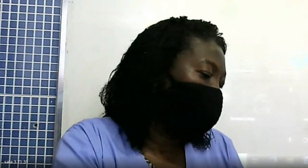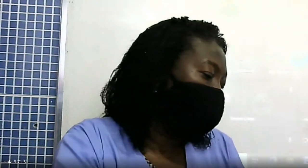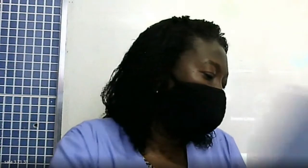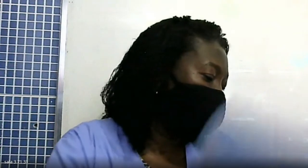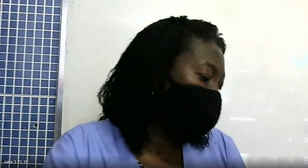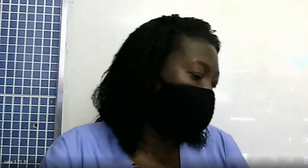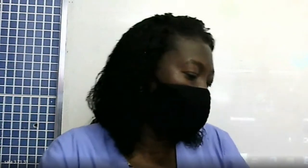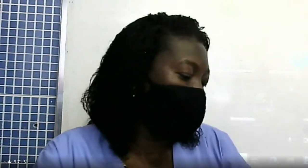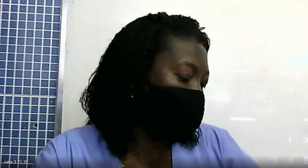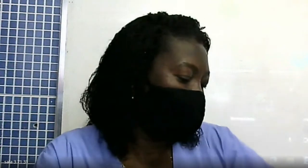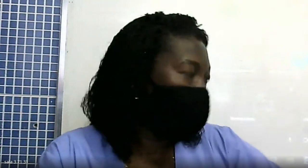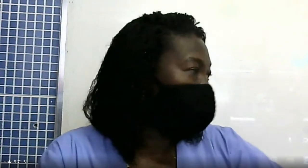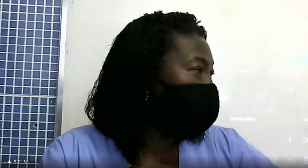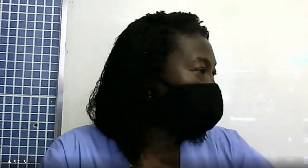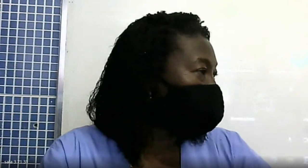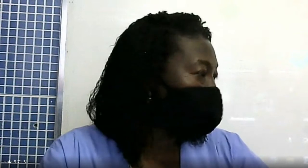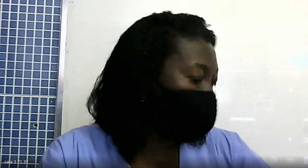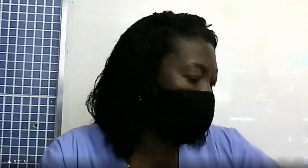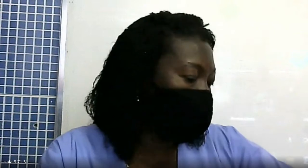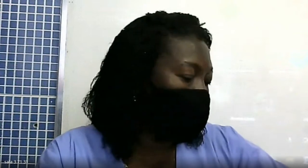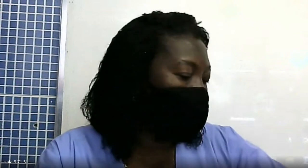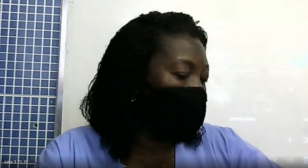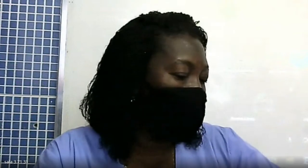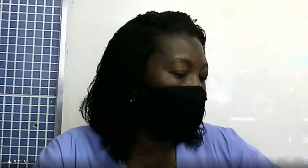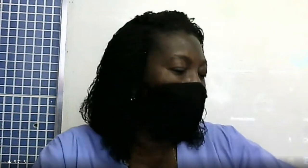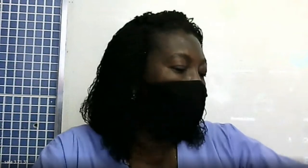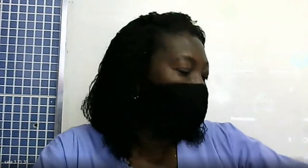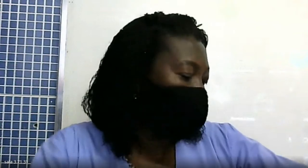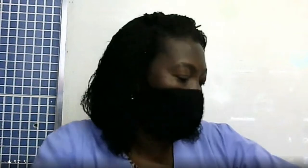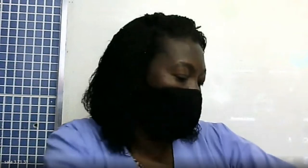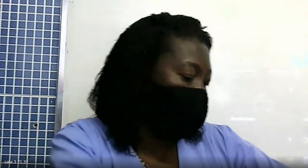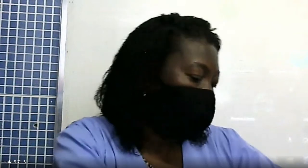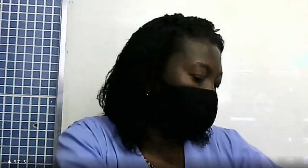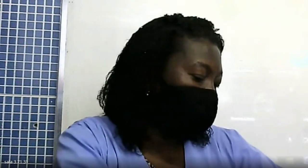estou de volta, não estou te copiando nada. Por que eu Pedro, me ajuda aqui, meu amor.